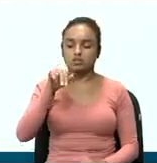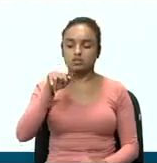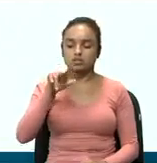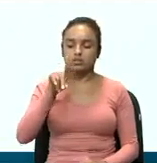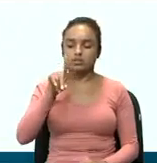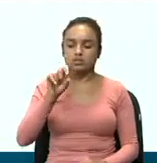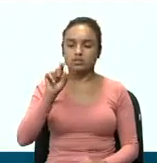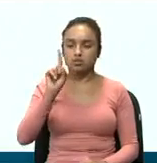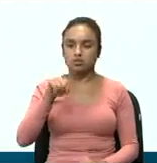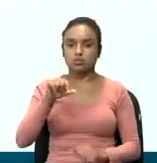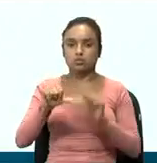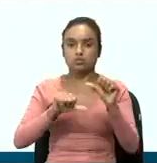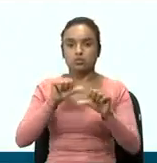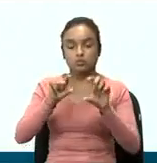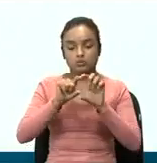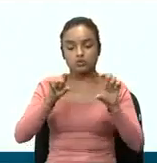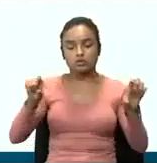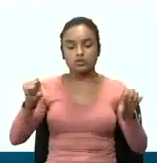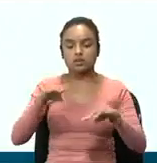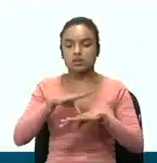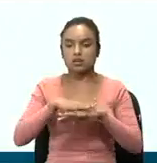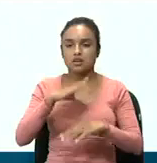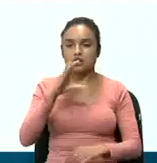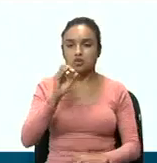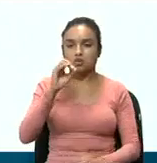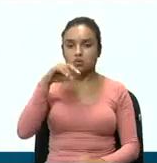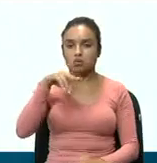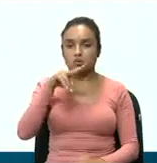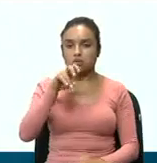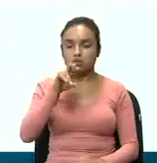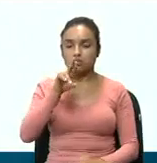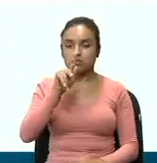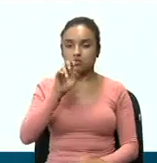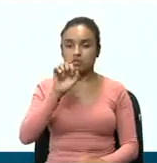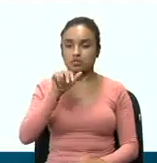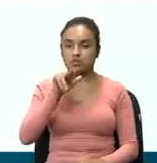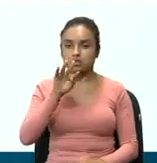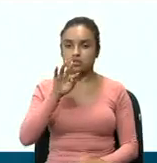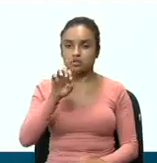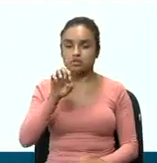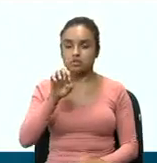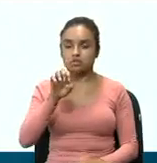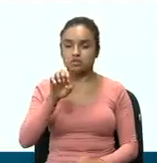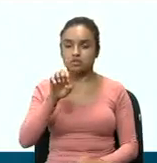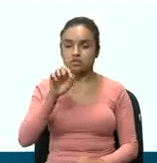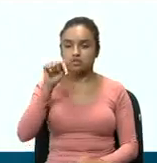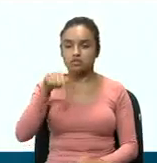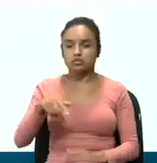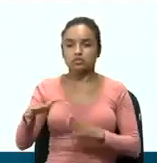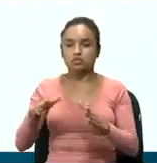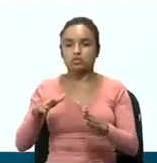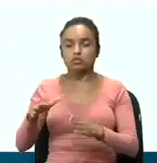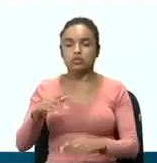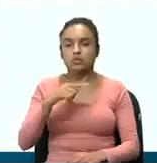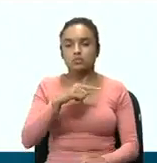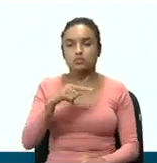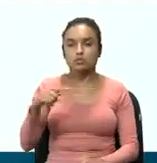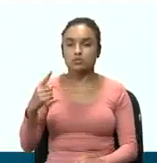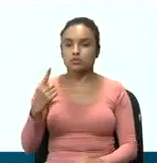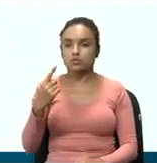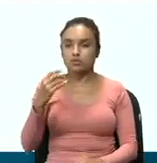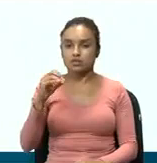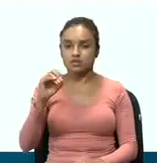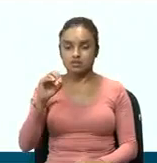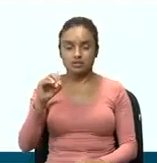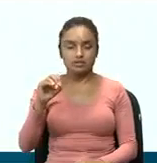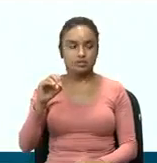absolutamente convergente. Então, nós temos aqui menos 10 elevado a n, dividido por n fatorial, e nós vamos